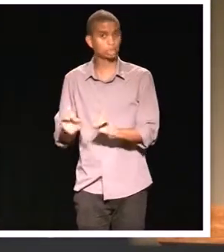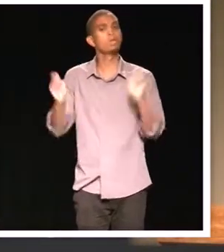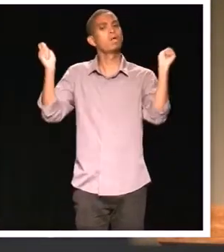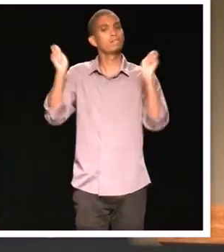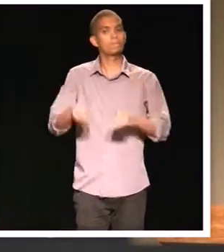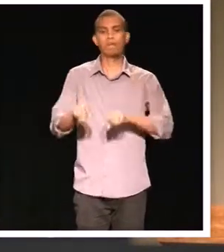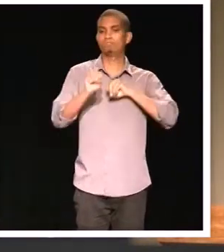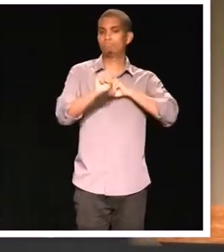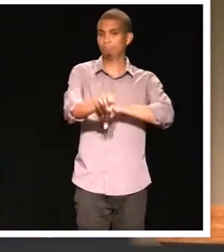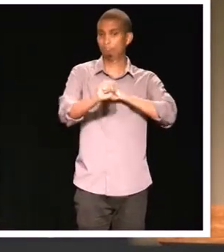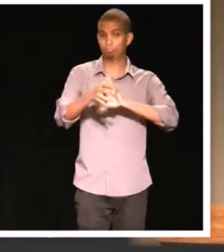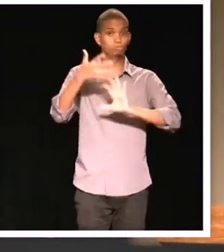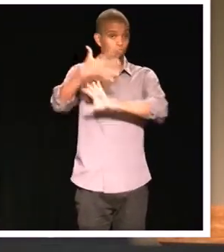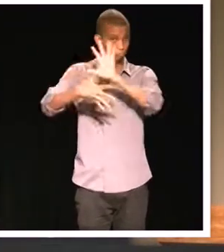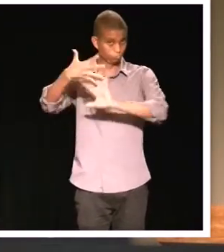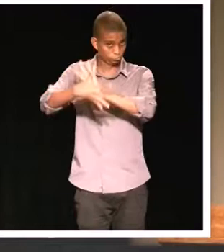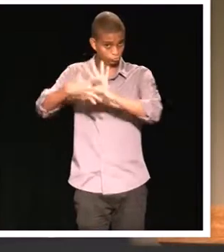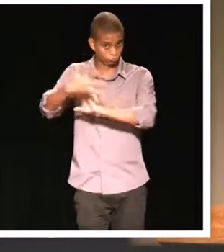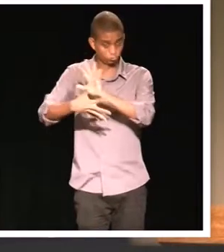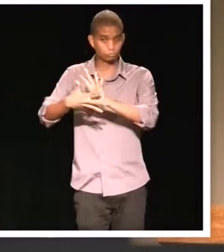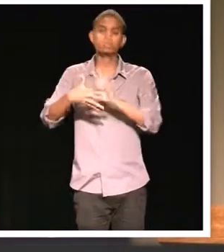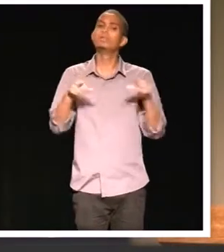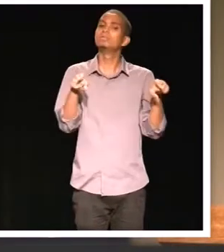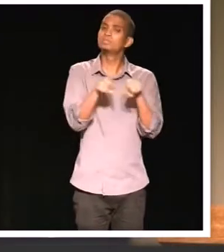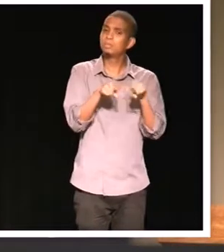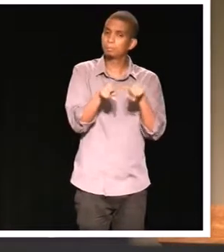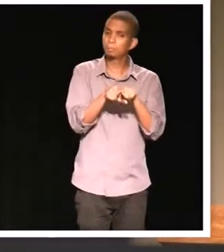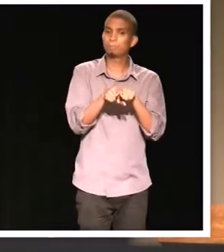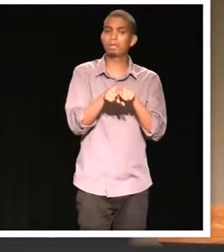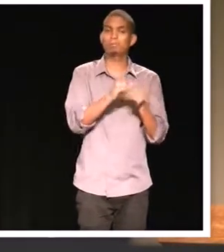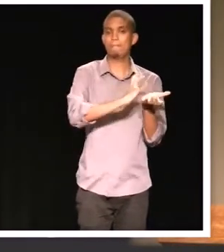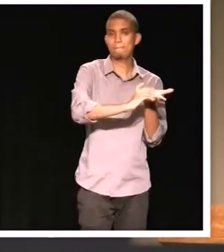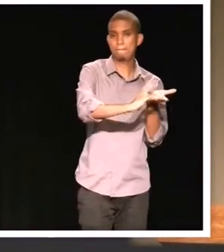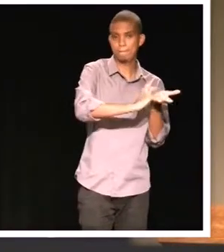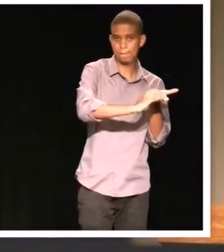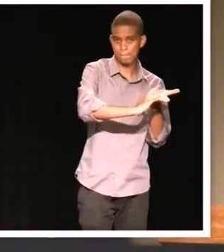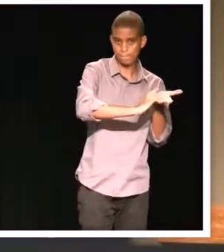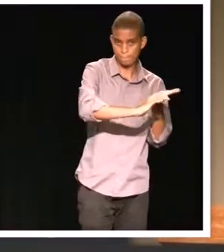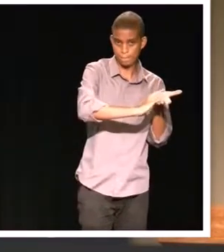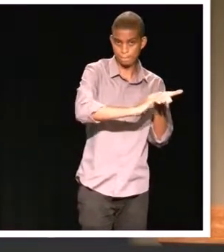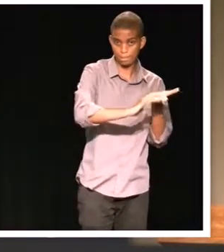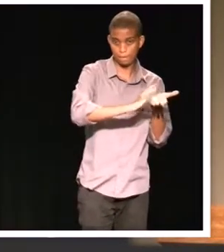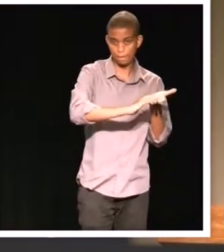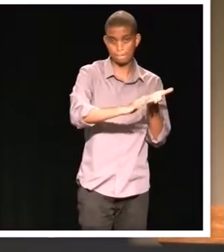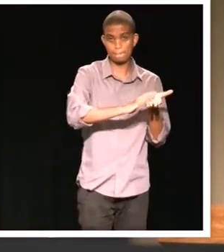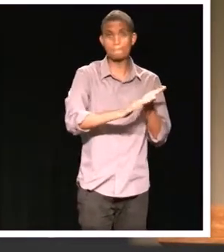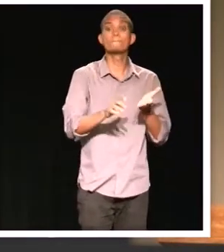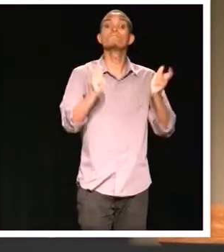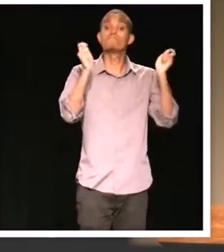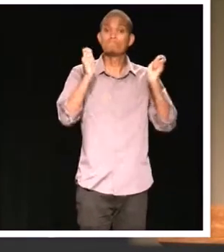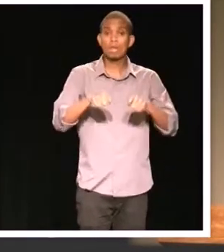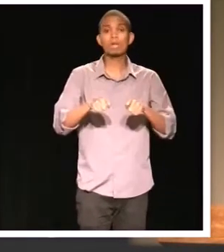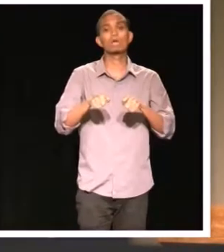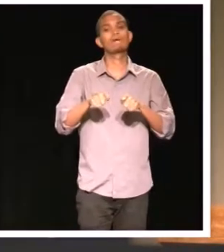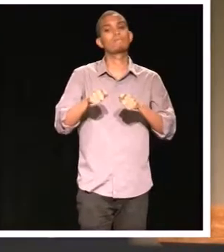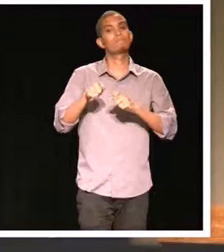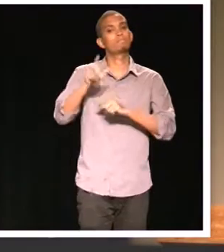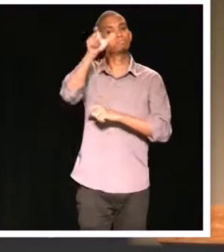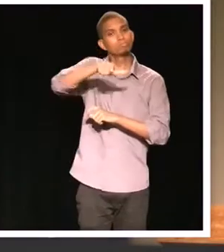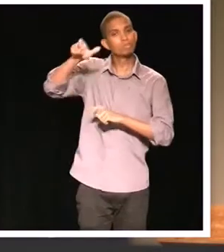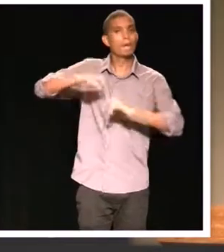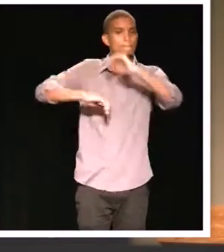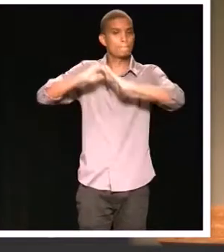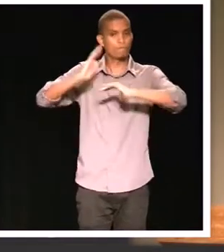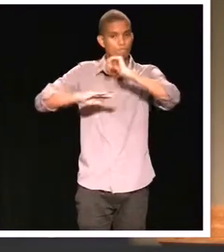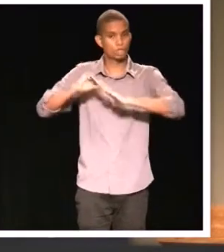para o ensino da língua de sinais e o do braille, e para capacitar profissionais e